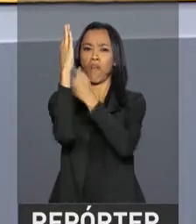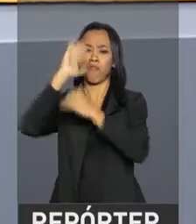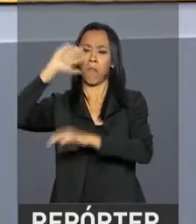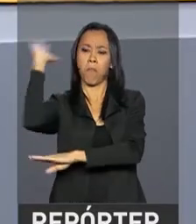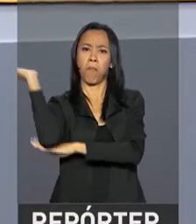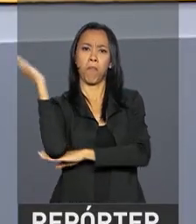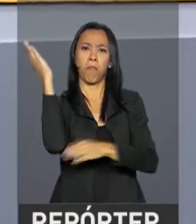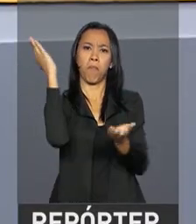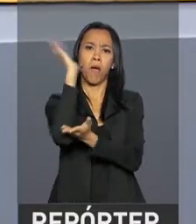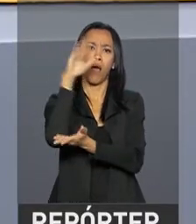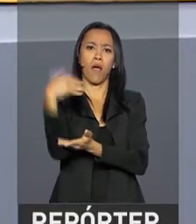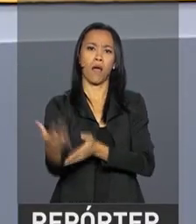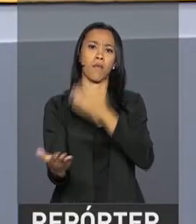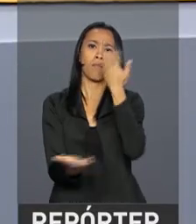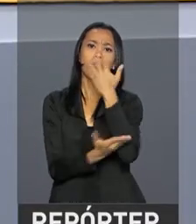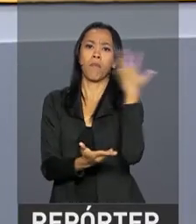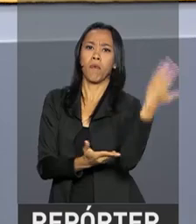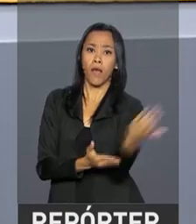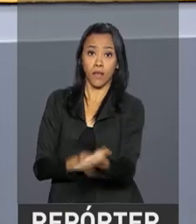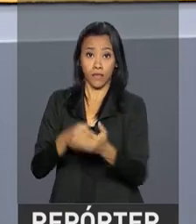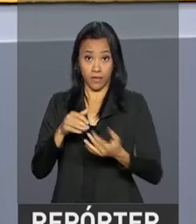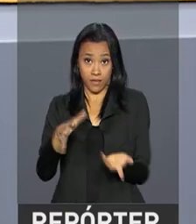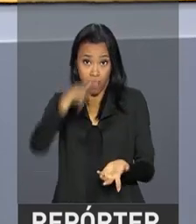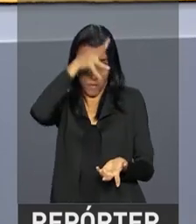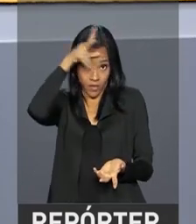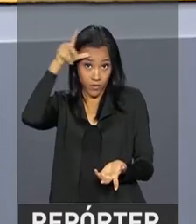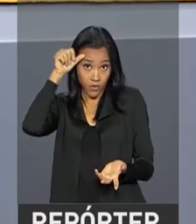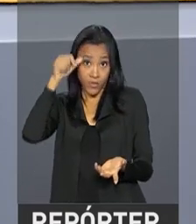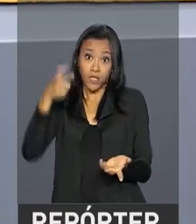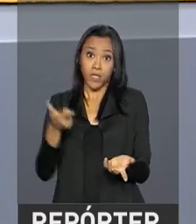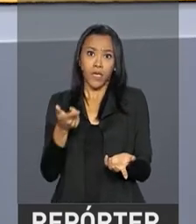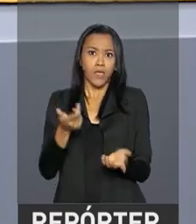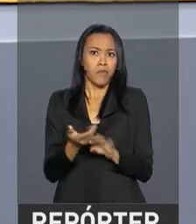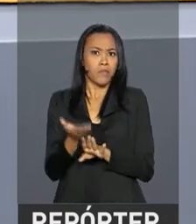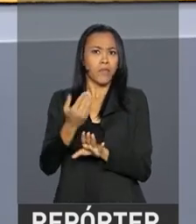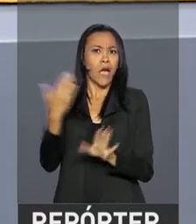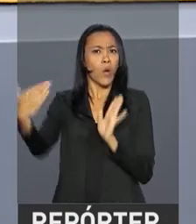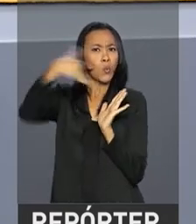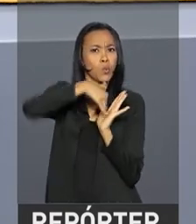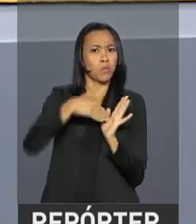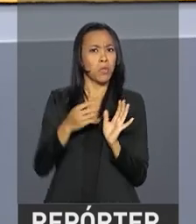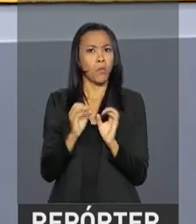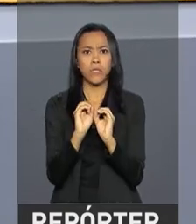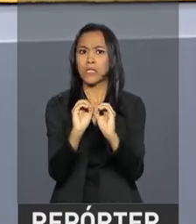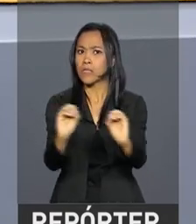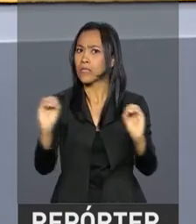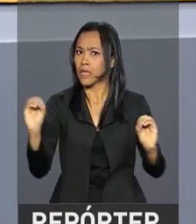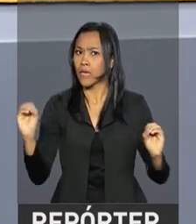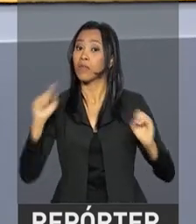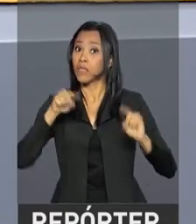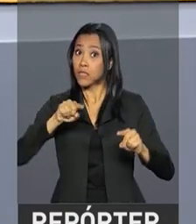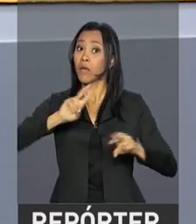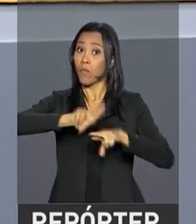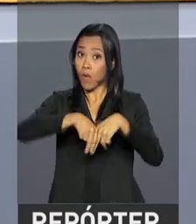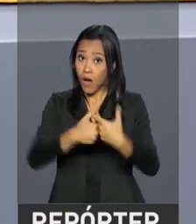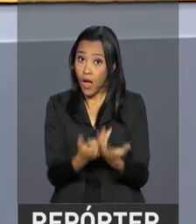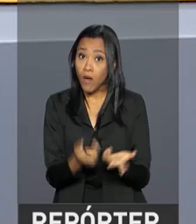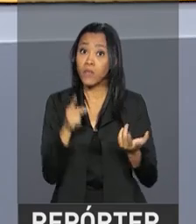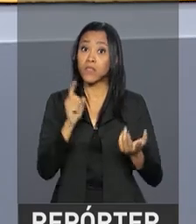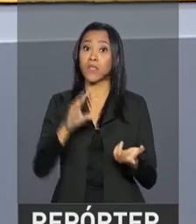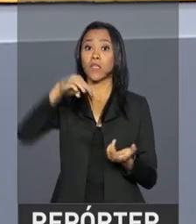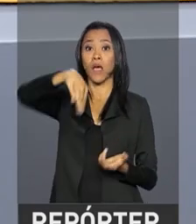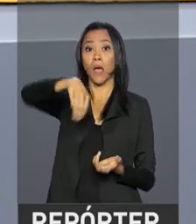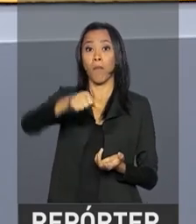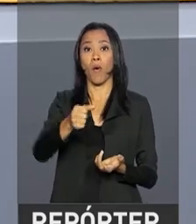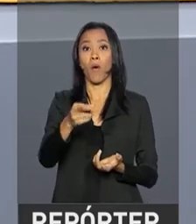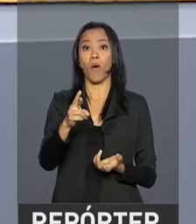causada pela produção de soja foi praticamente inexistente na última safra isso aconteceu por conta da moratória da soja que